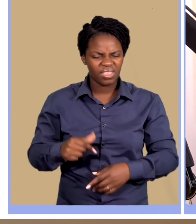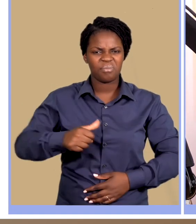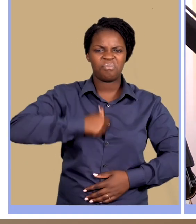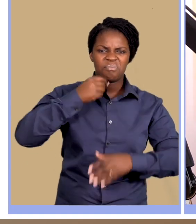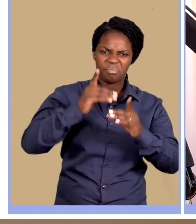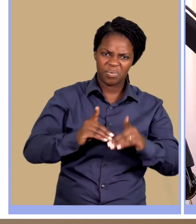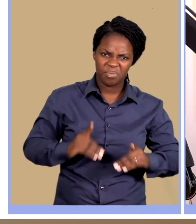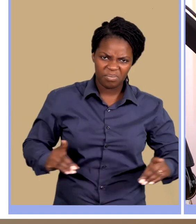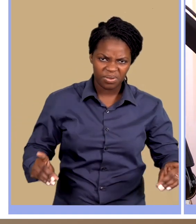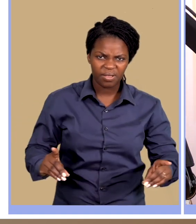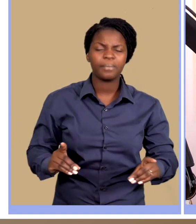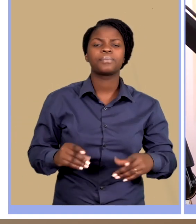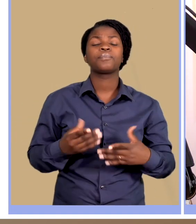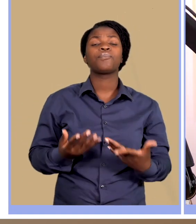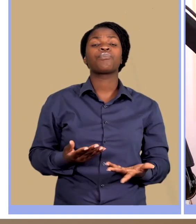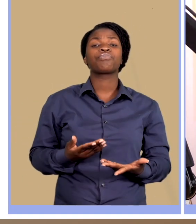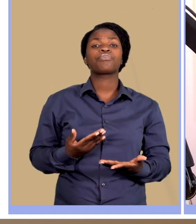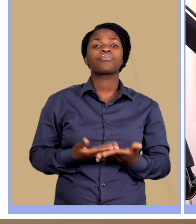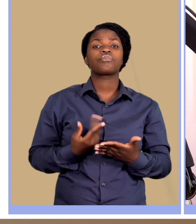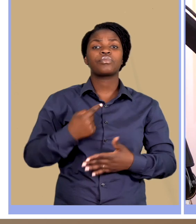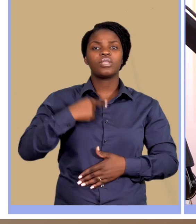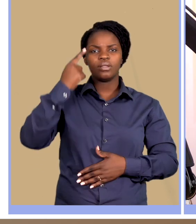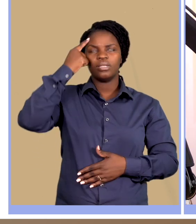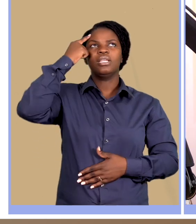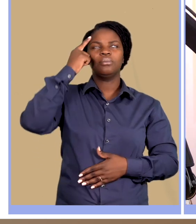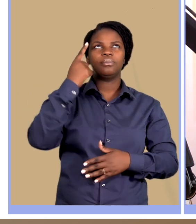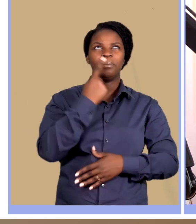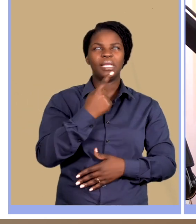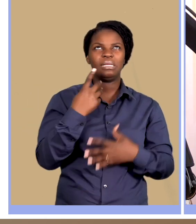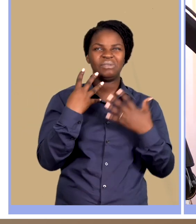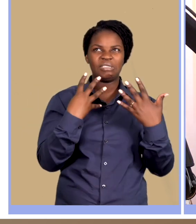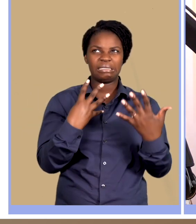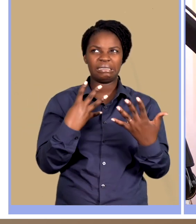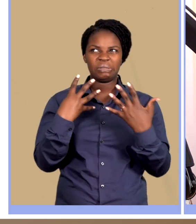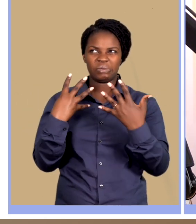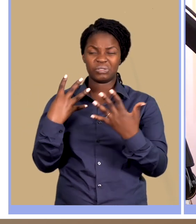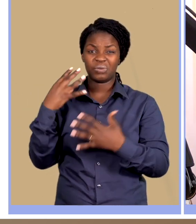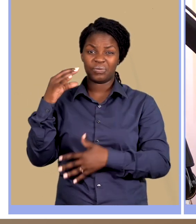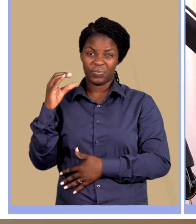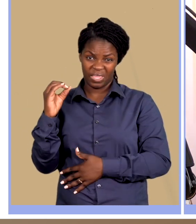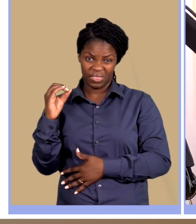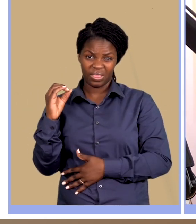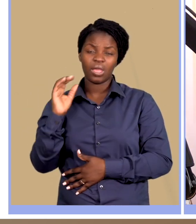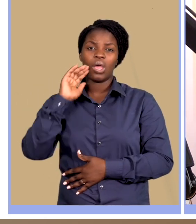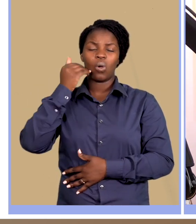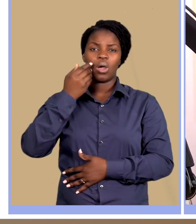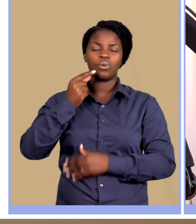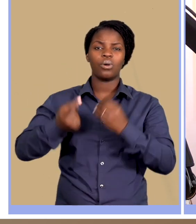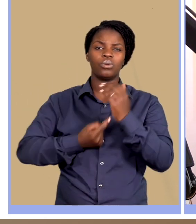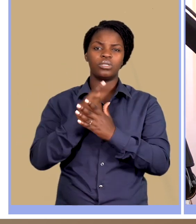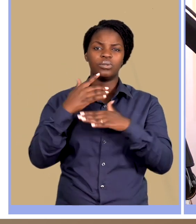em 1990, quando tivemos primeiros sinais da questão